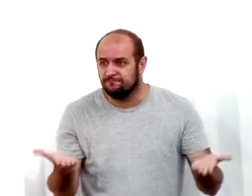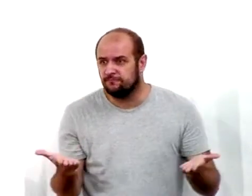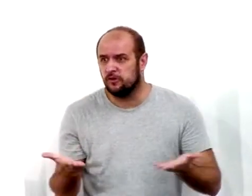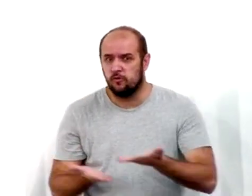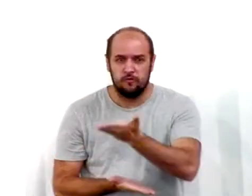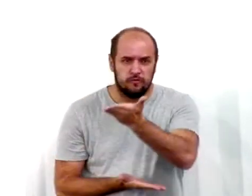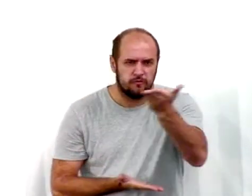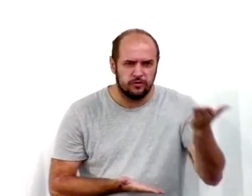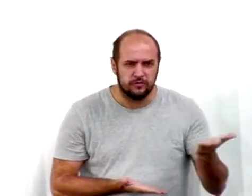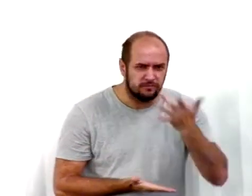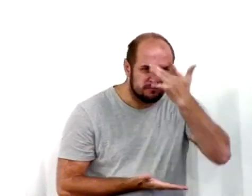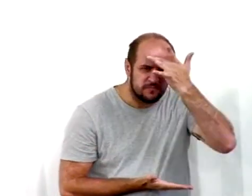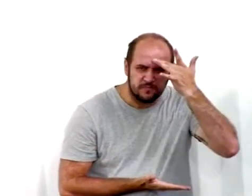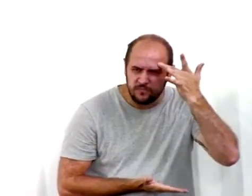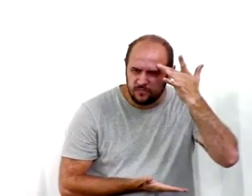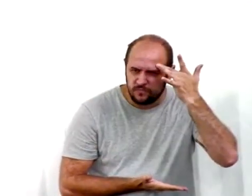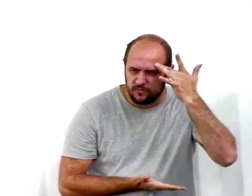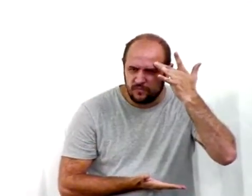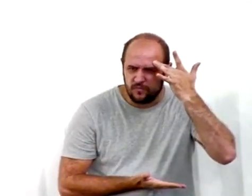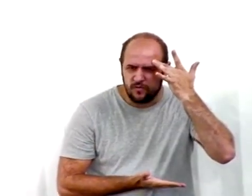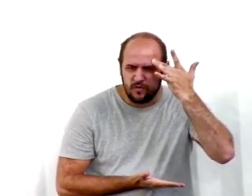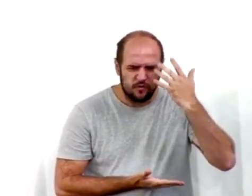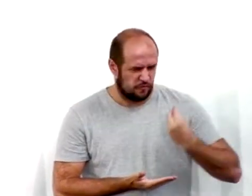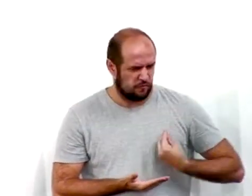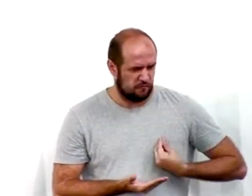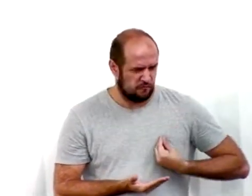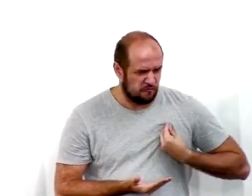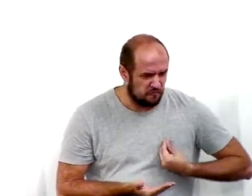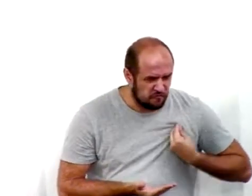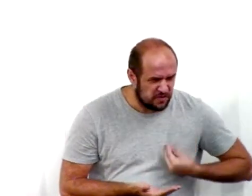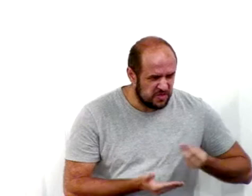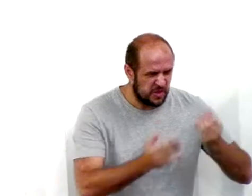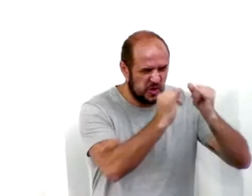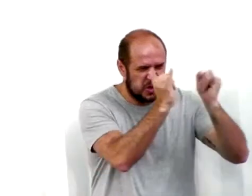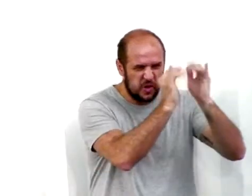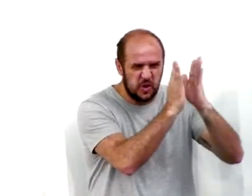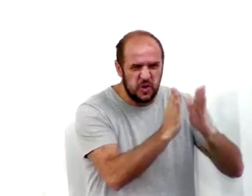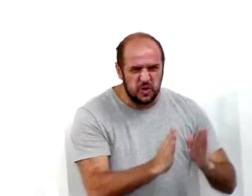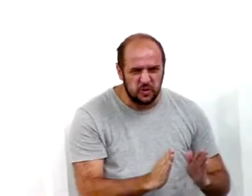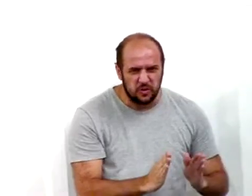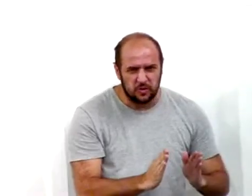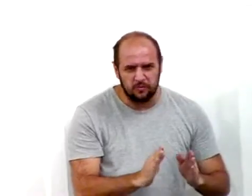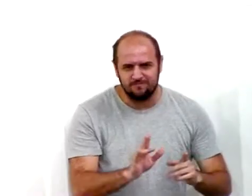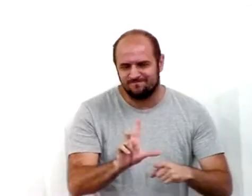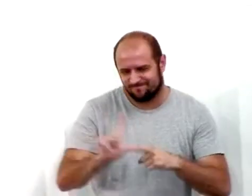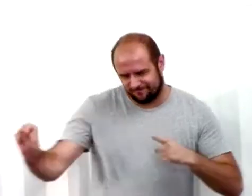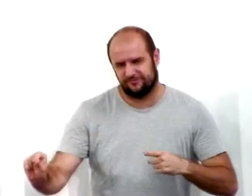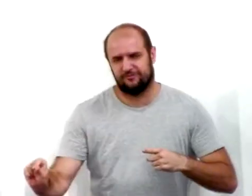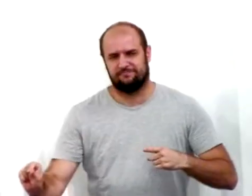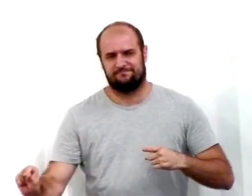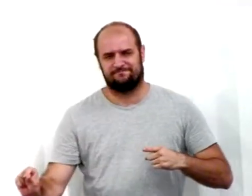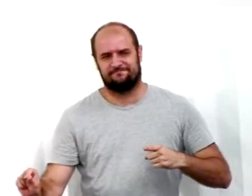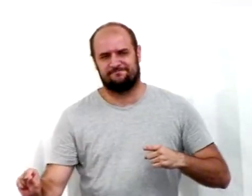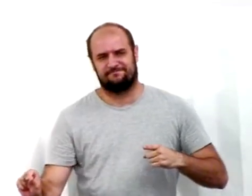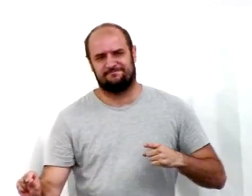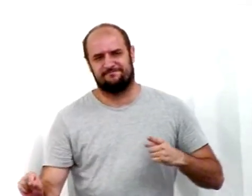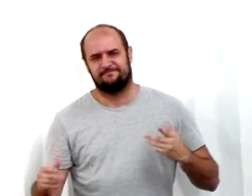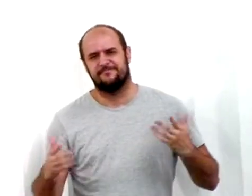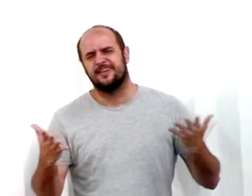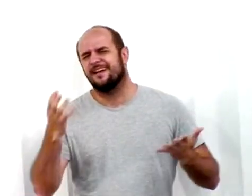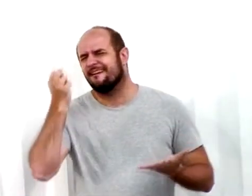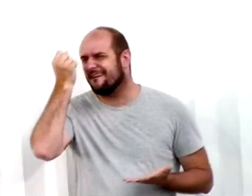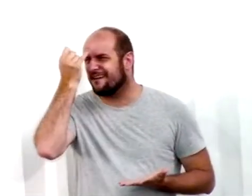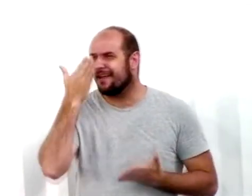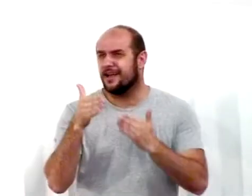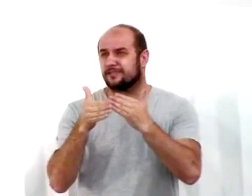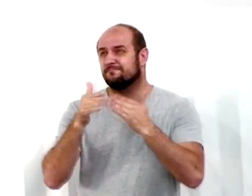amados, fujam de uma vida idolátrica. Que Deus nos dê a graça, que